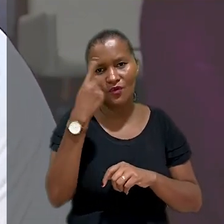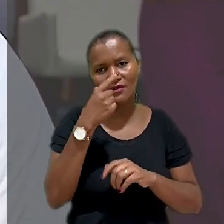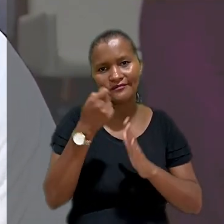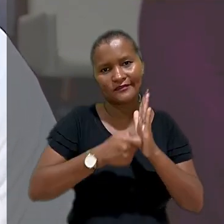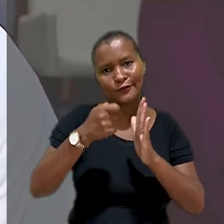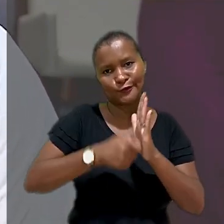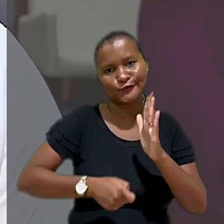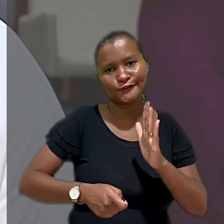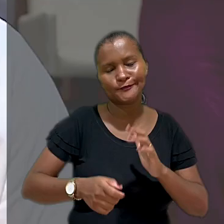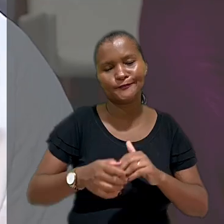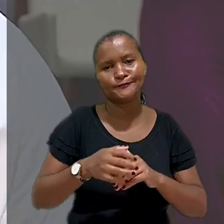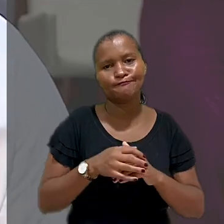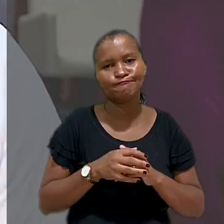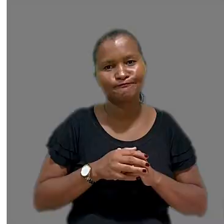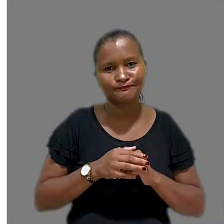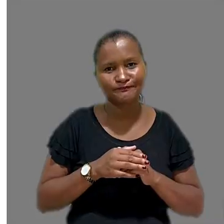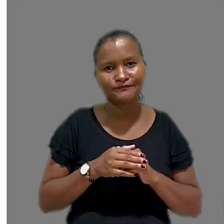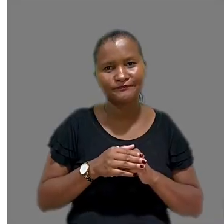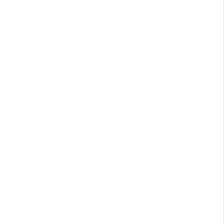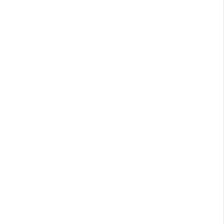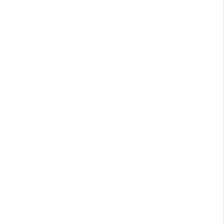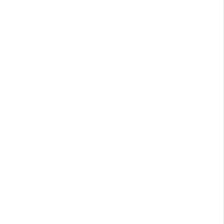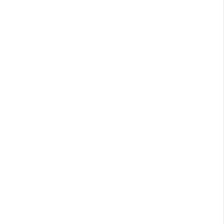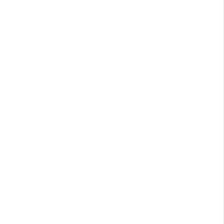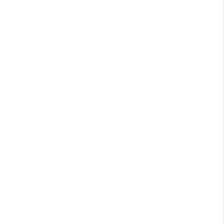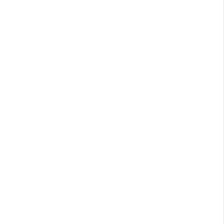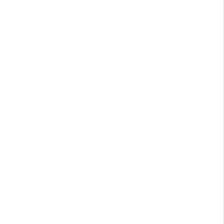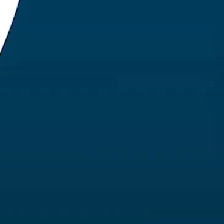negras que estão aí 24 horas na